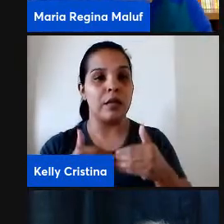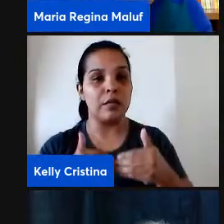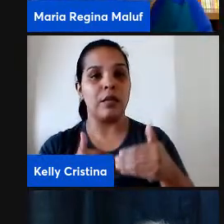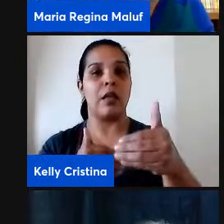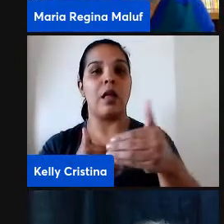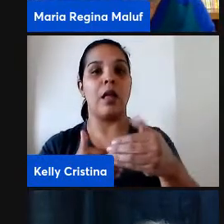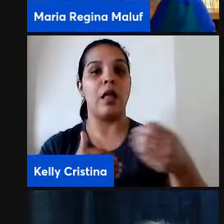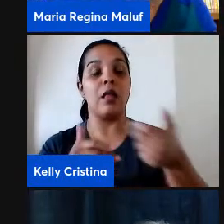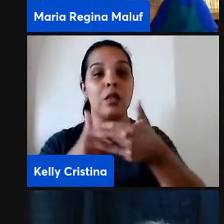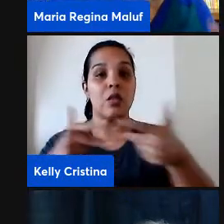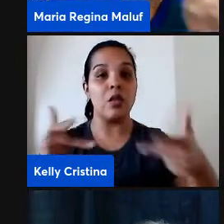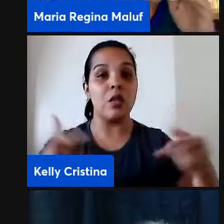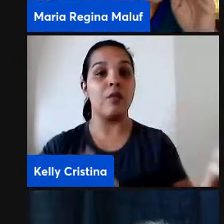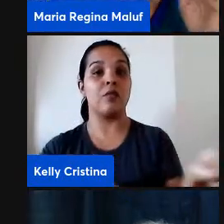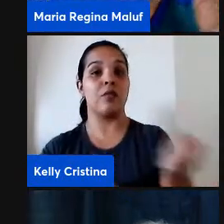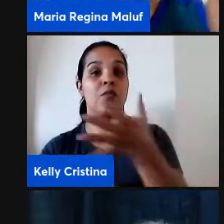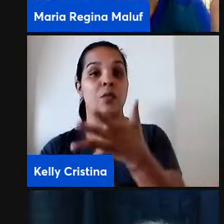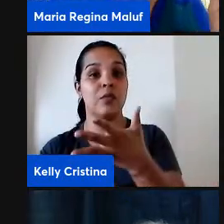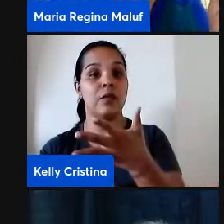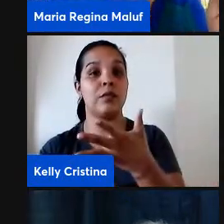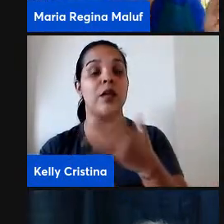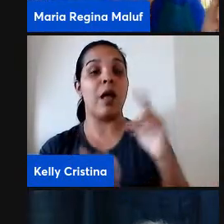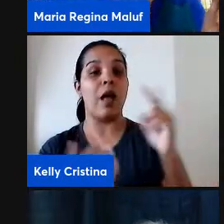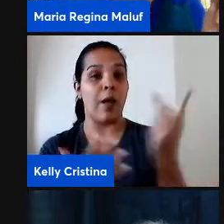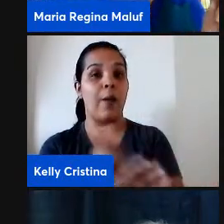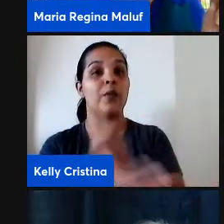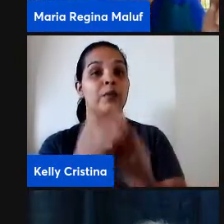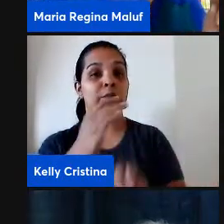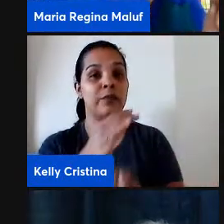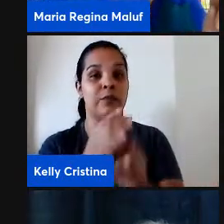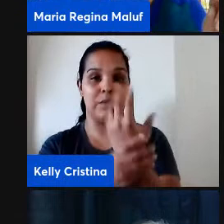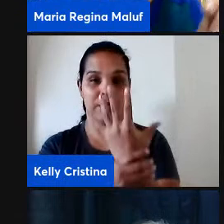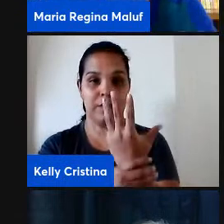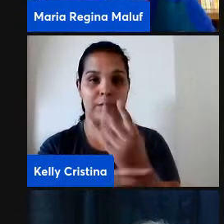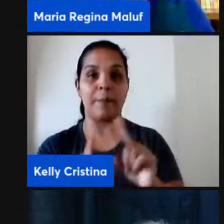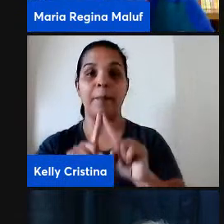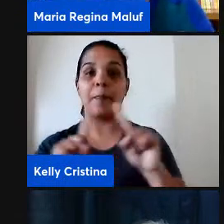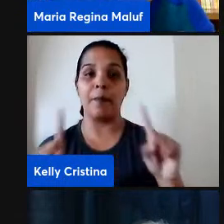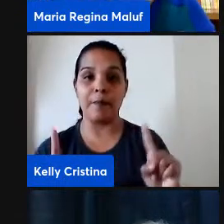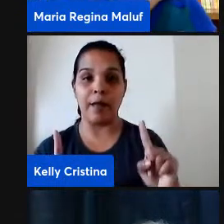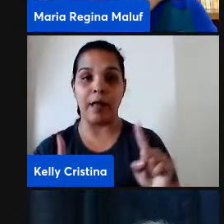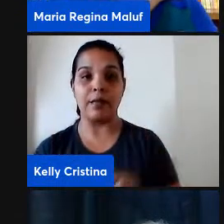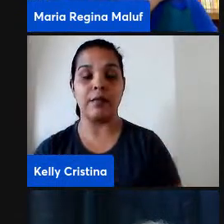coisas apareceram, novos processos apareceram. Mas